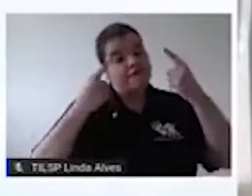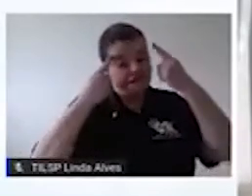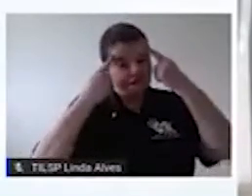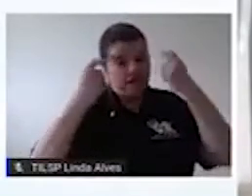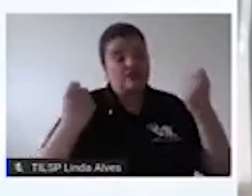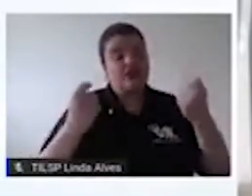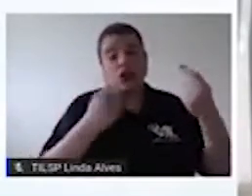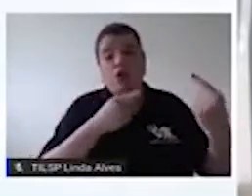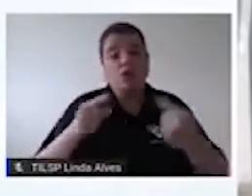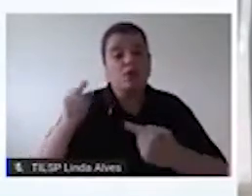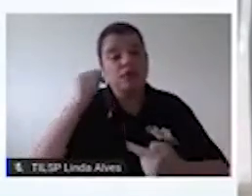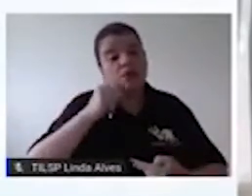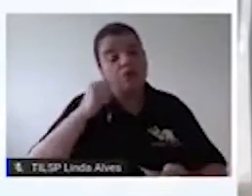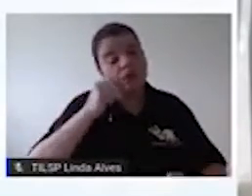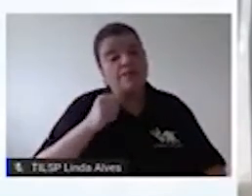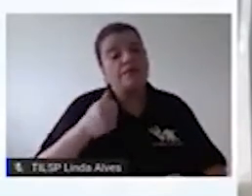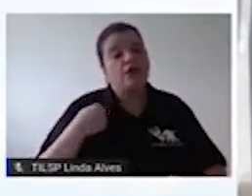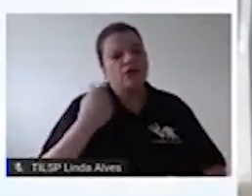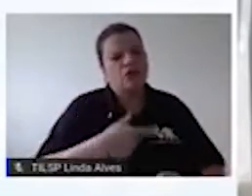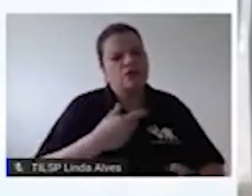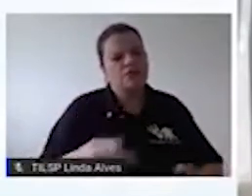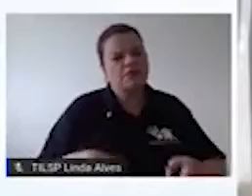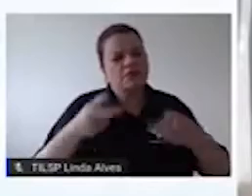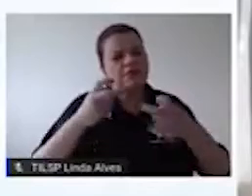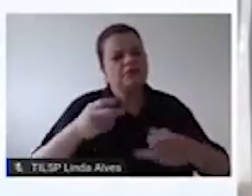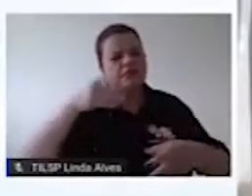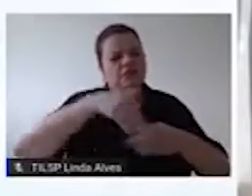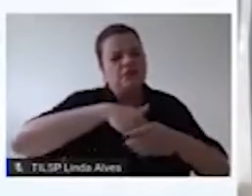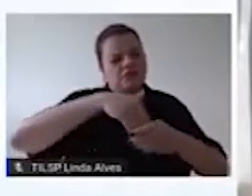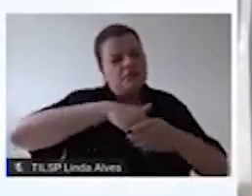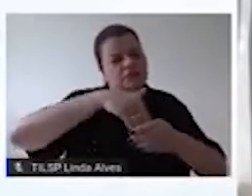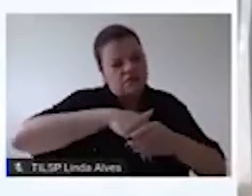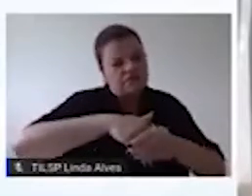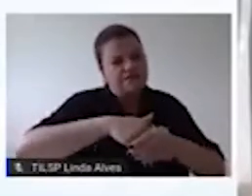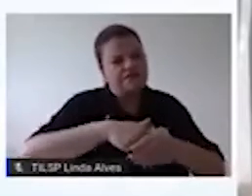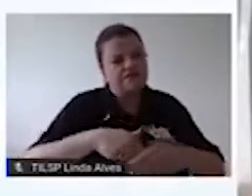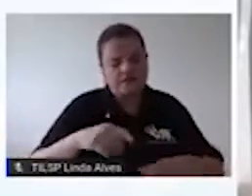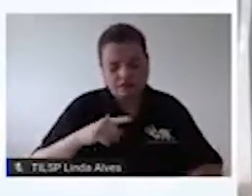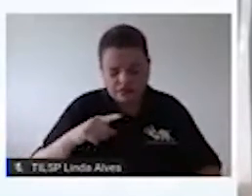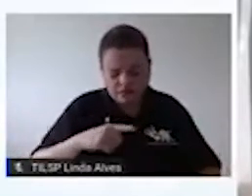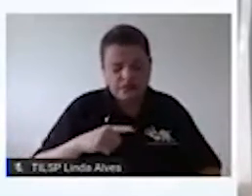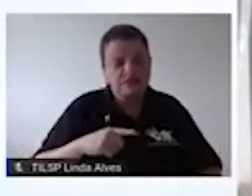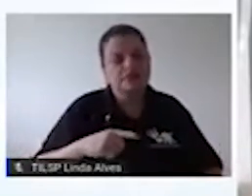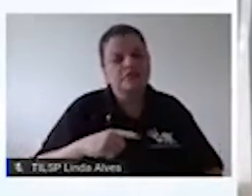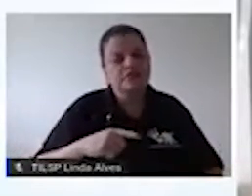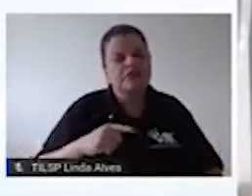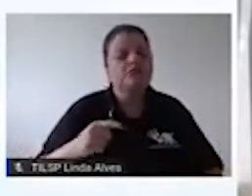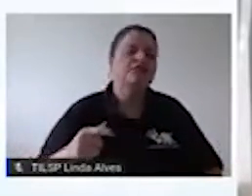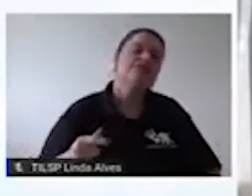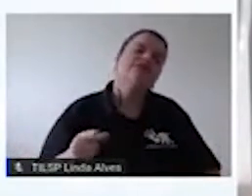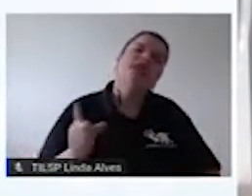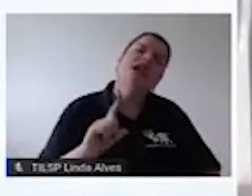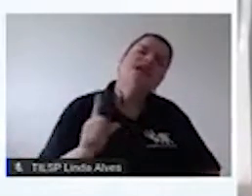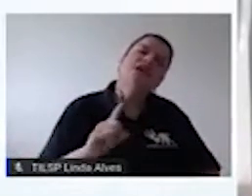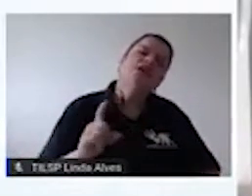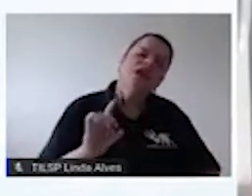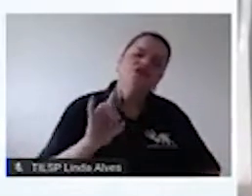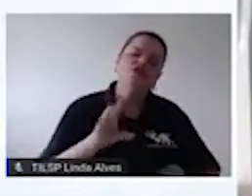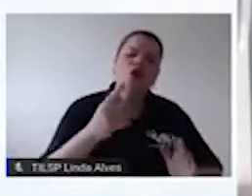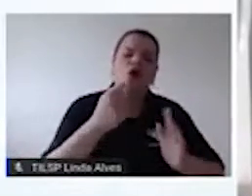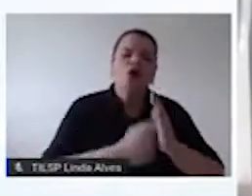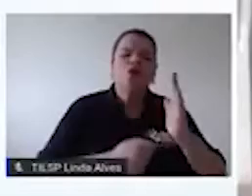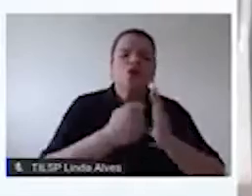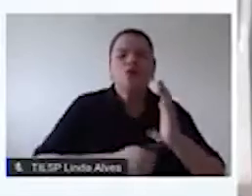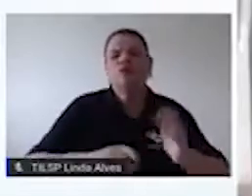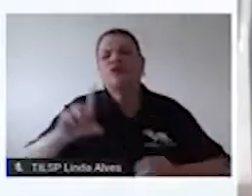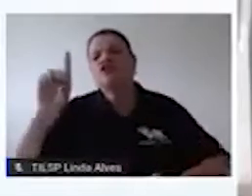nós temos acompanhado que nas últimas eleições, um dos recados que veio das urnas é a questão, não foi nem a ultradireita, nem